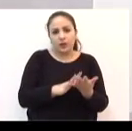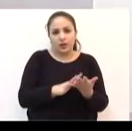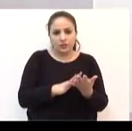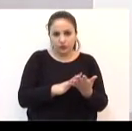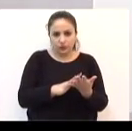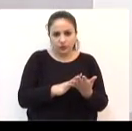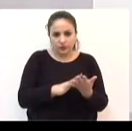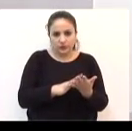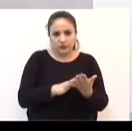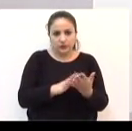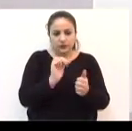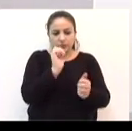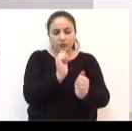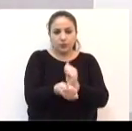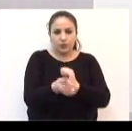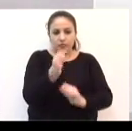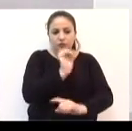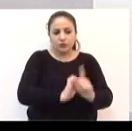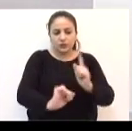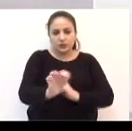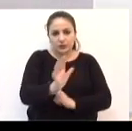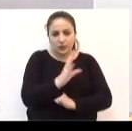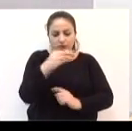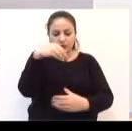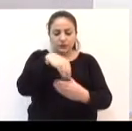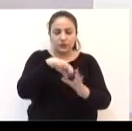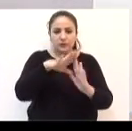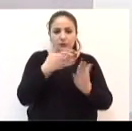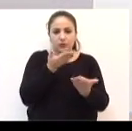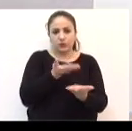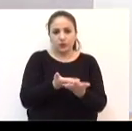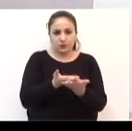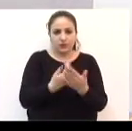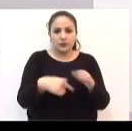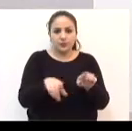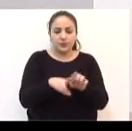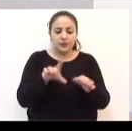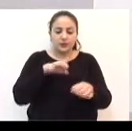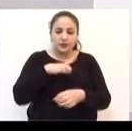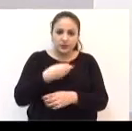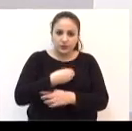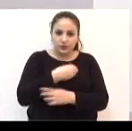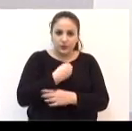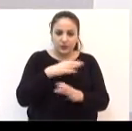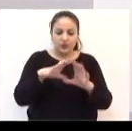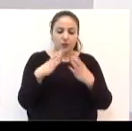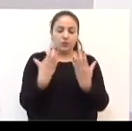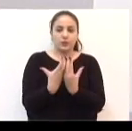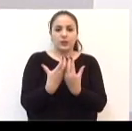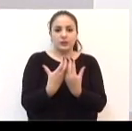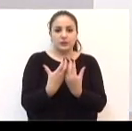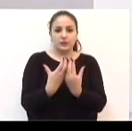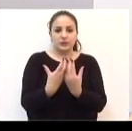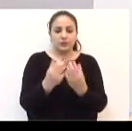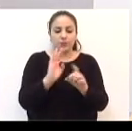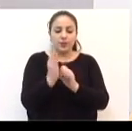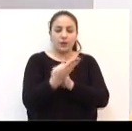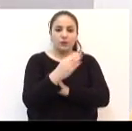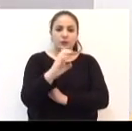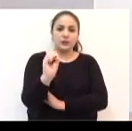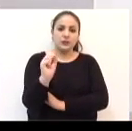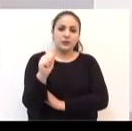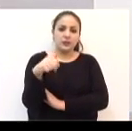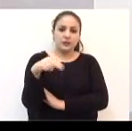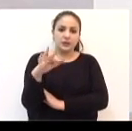esportivas, recreativas, sociais daquela escola que está inserida na comunidade da Santa Rita, e também o fechamento